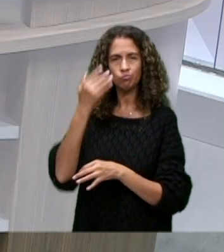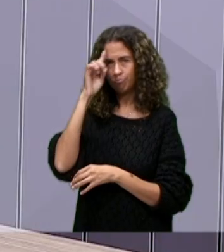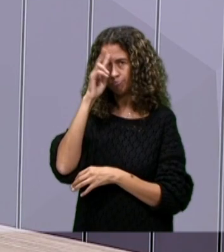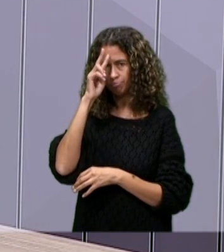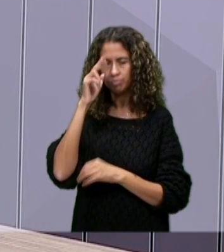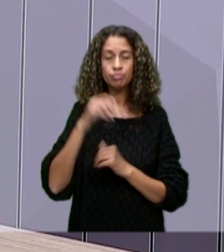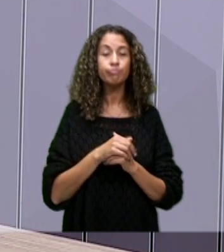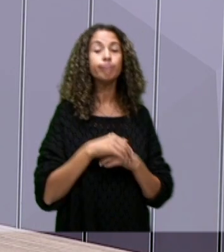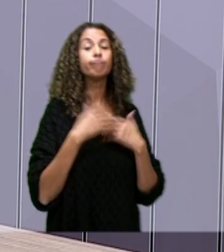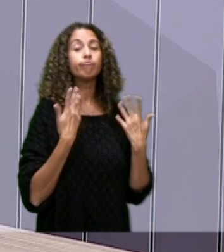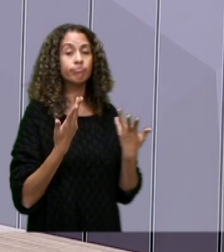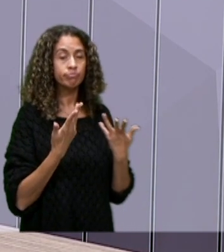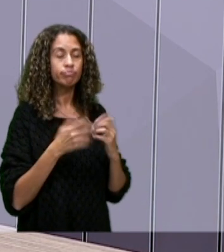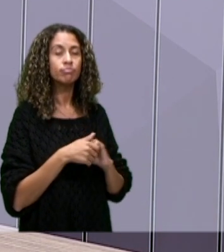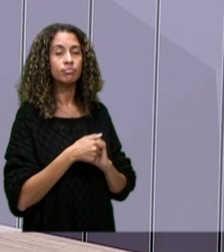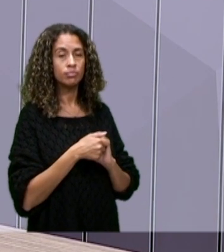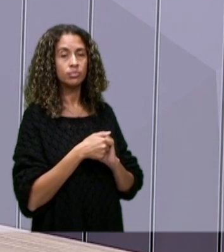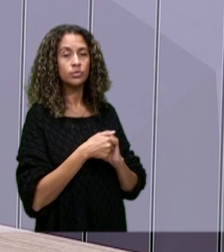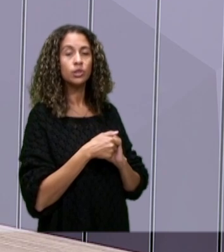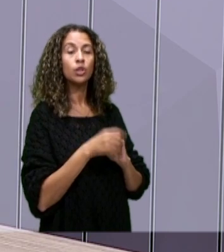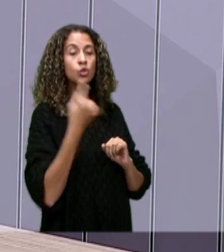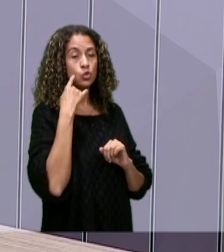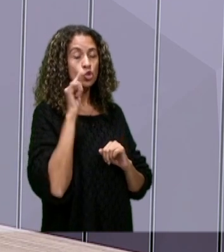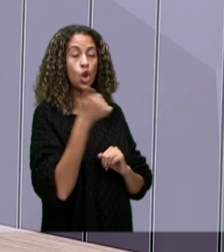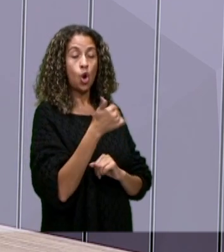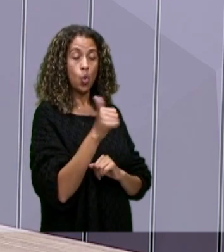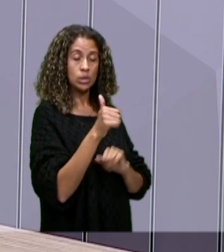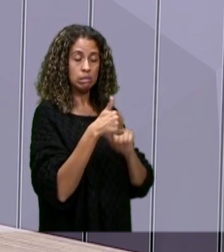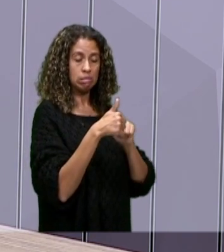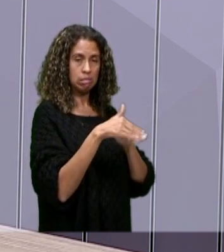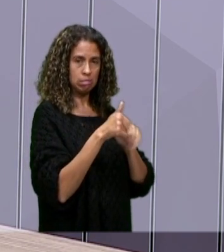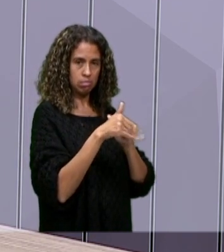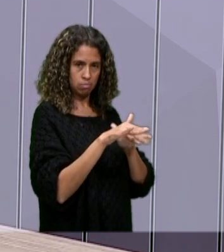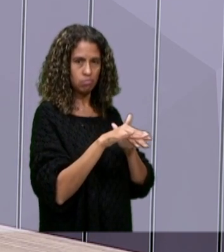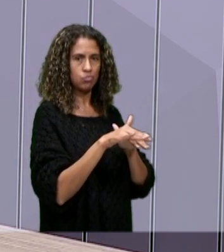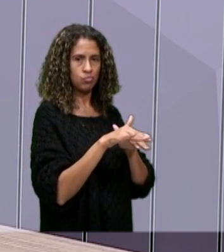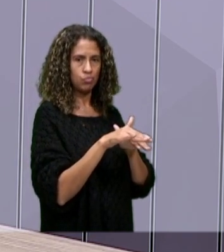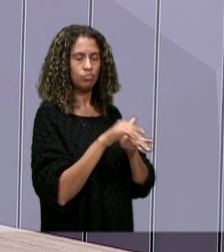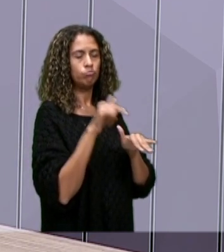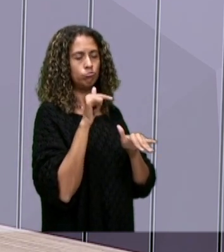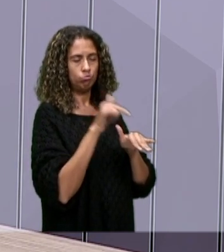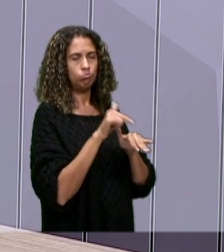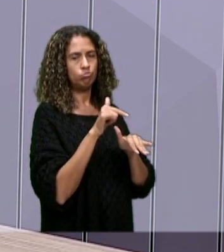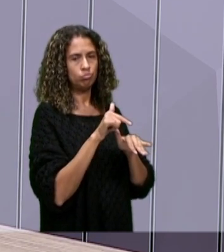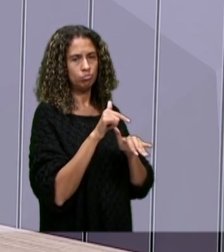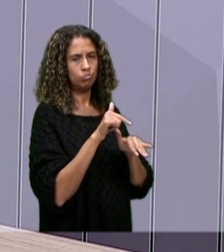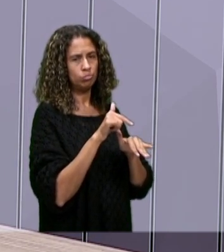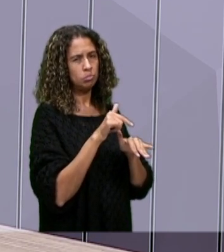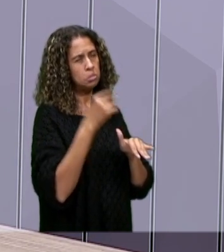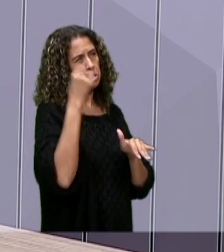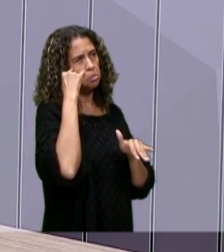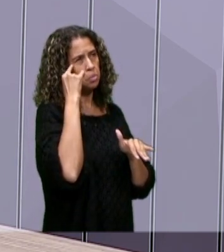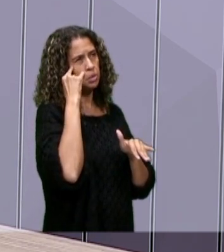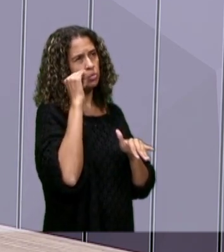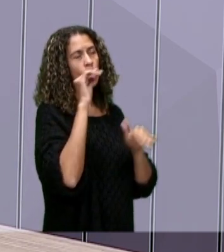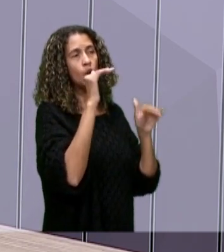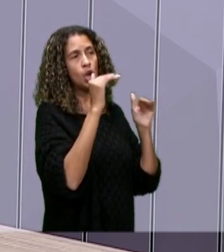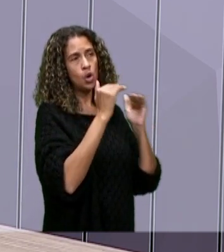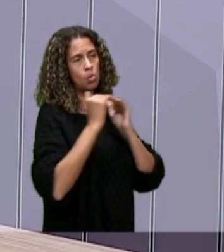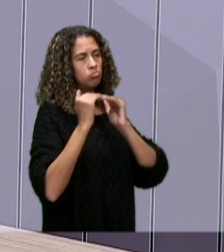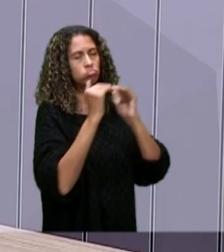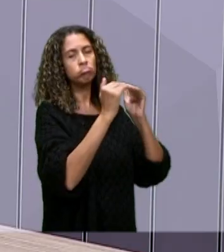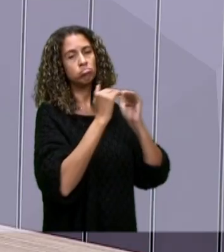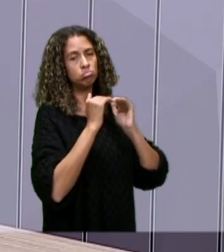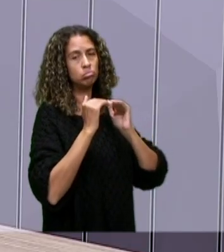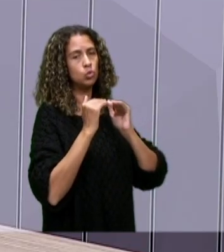assim, então, o 11 de setembro foi acho que até, é um consenso até entre os historiadores